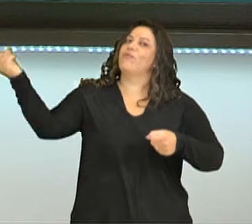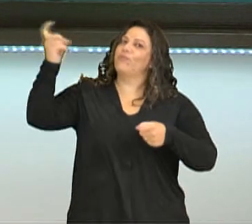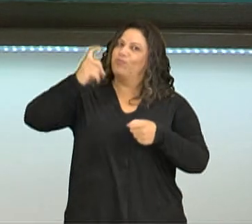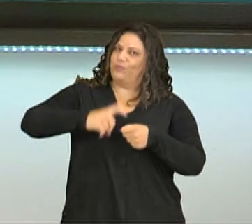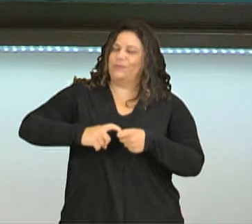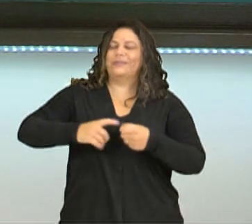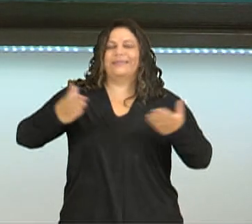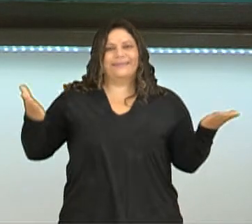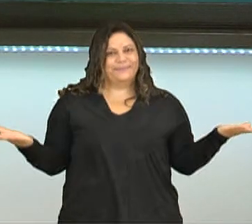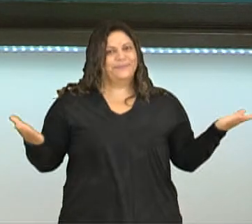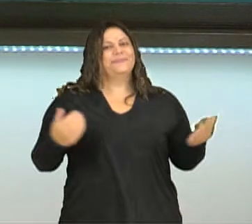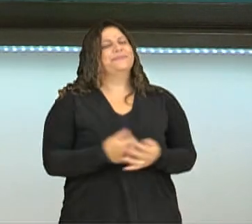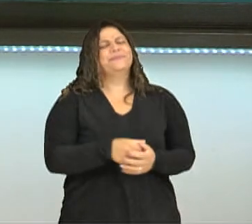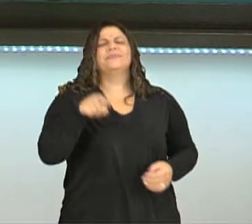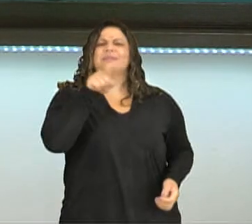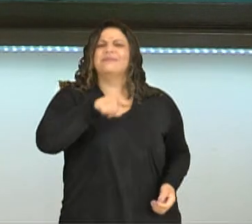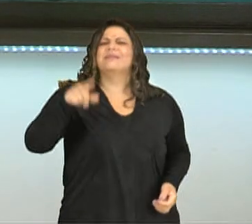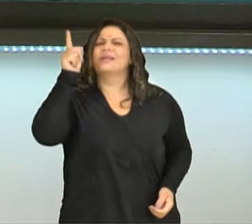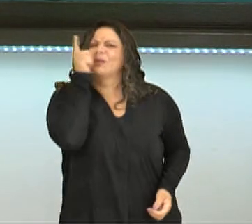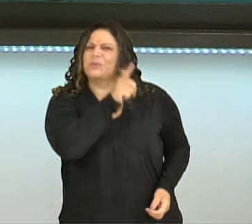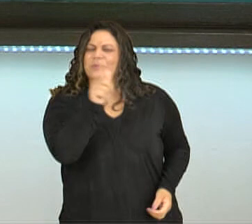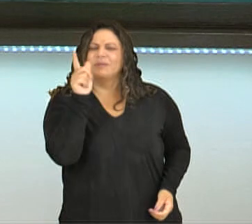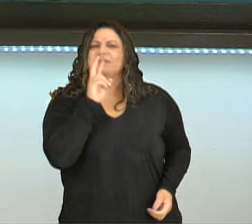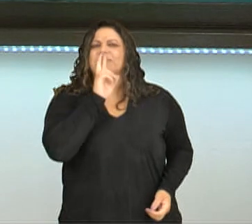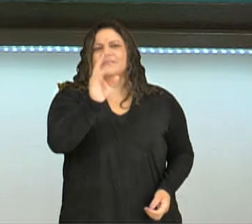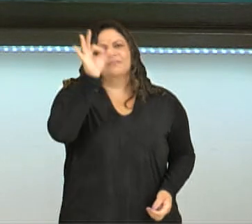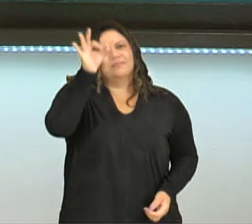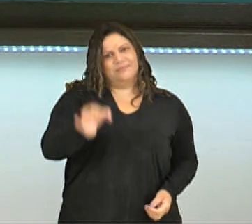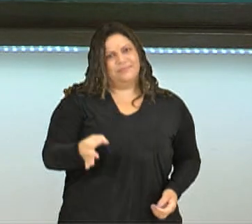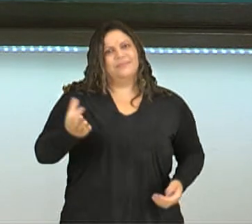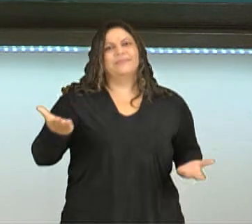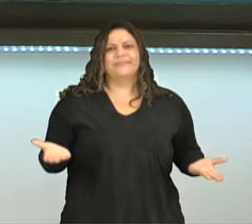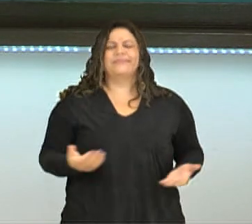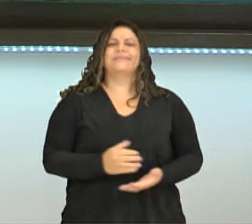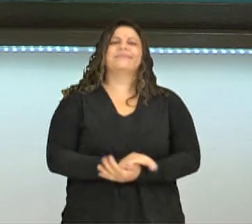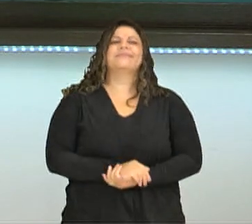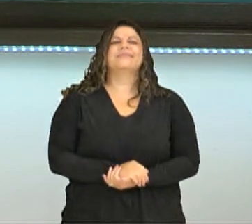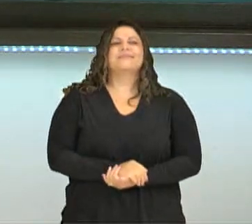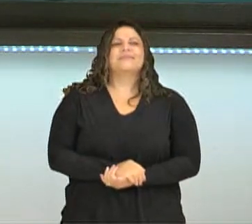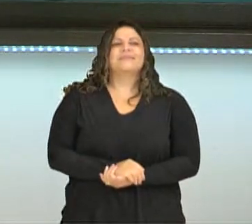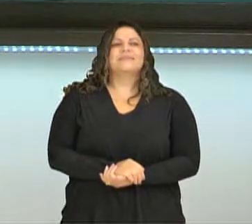voltamos. E aí, conseguiram identificar a resposta correta? Vem comigo.